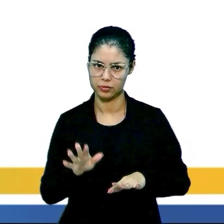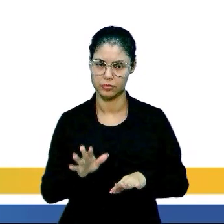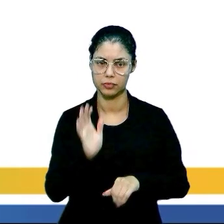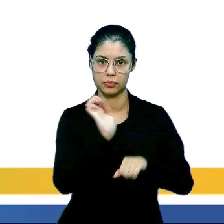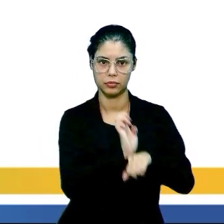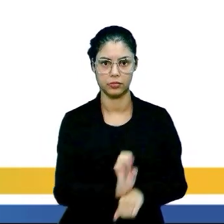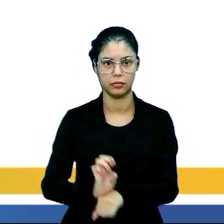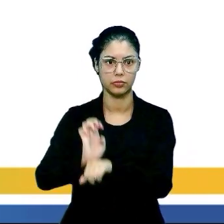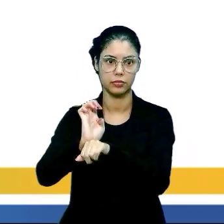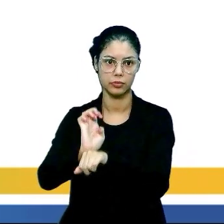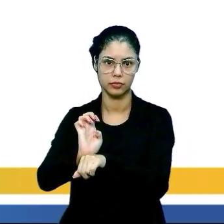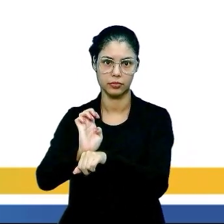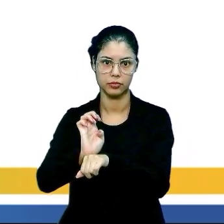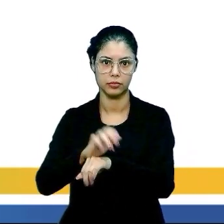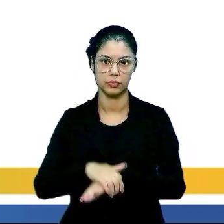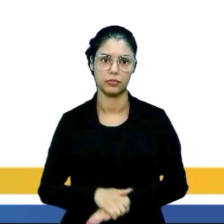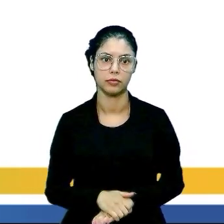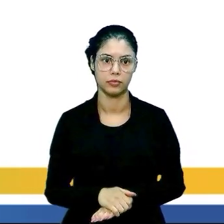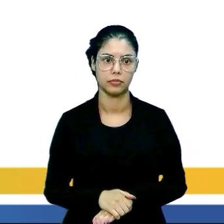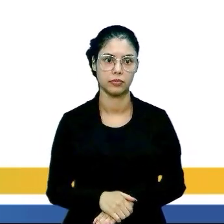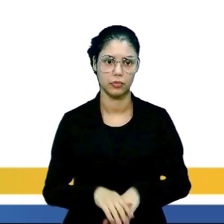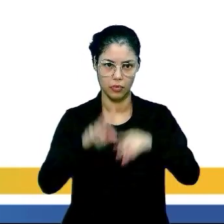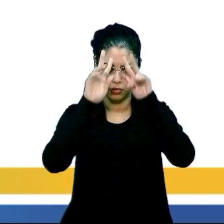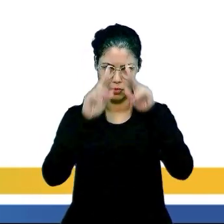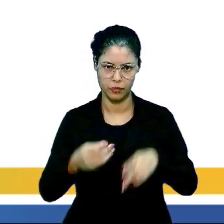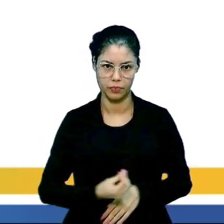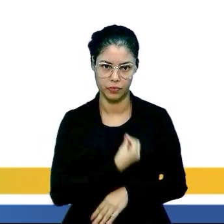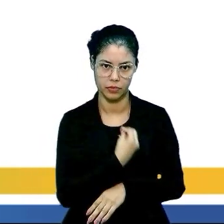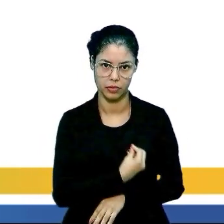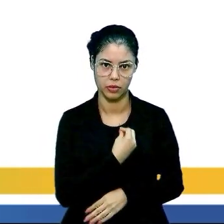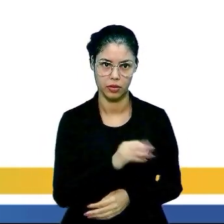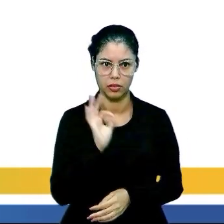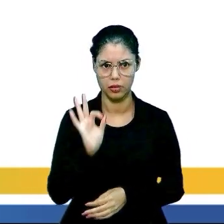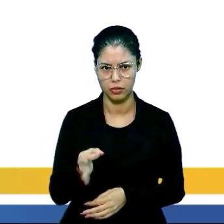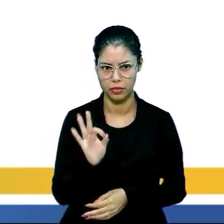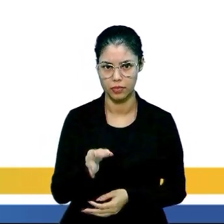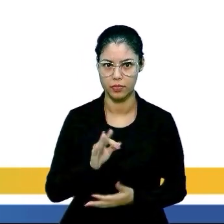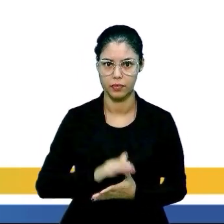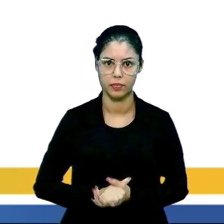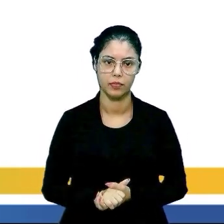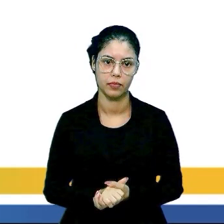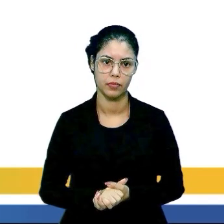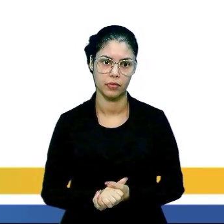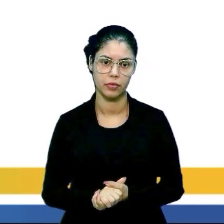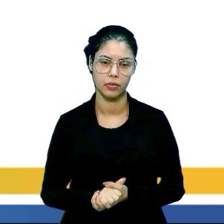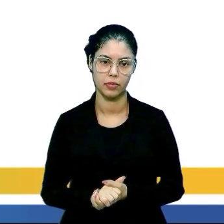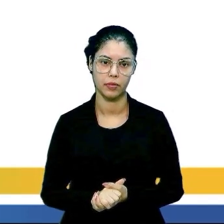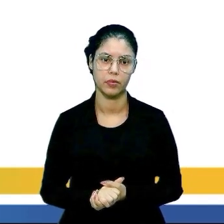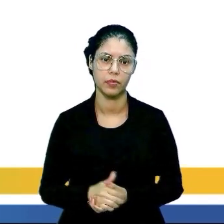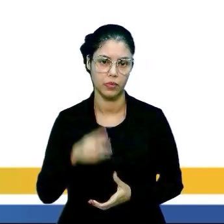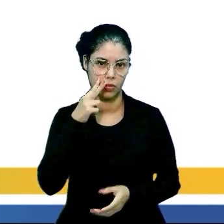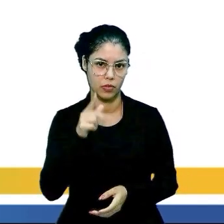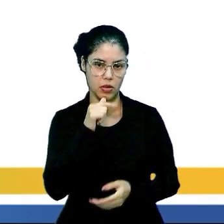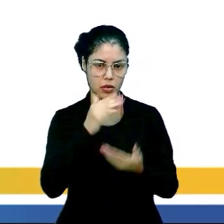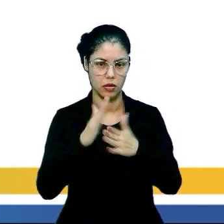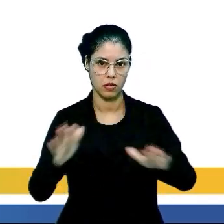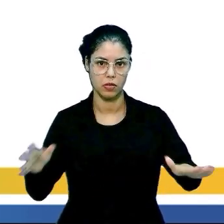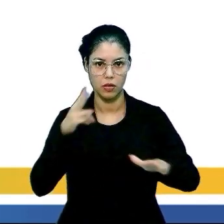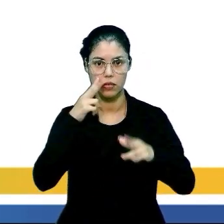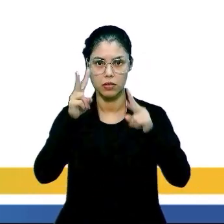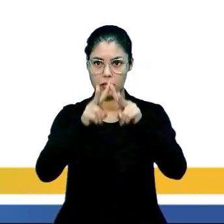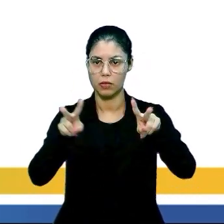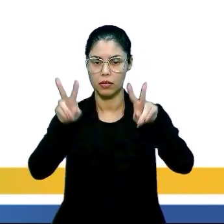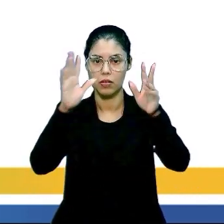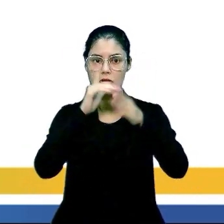às vezes, a esperança. O homem vai sobreviver E essa certeza me vem quando